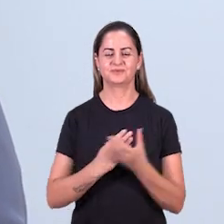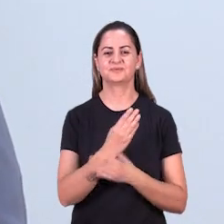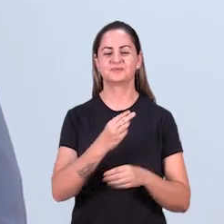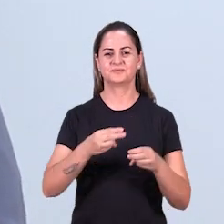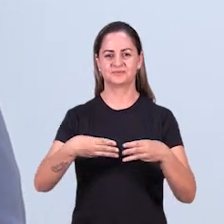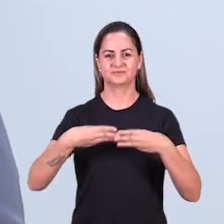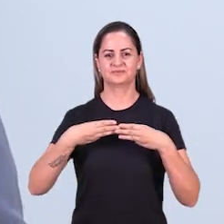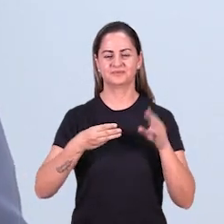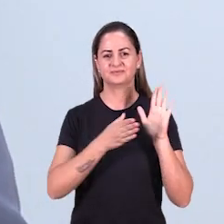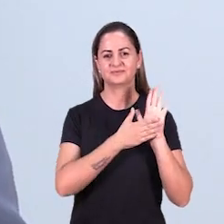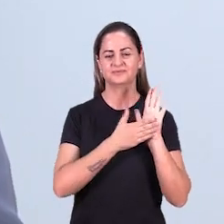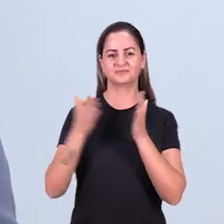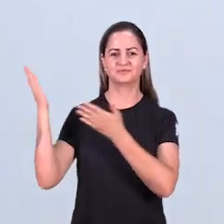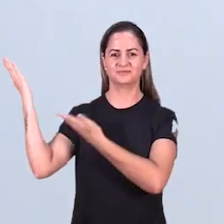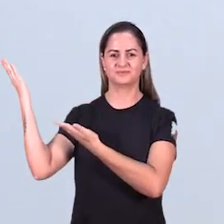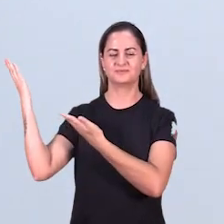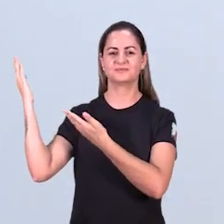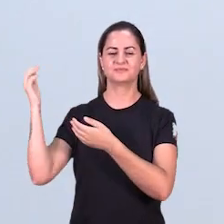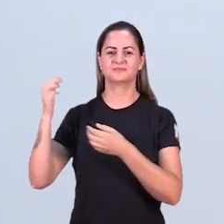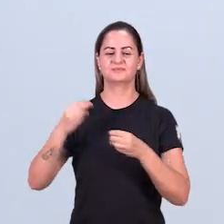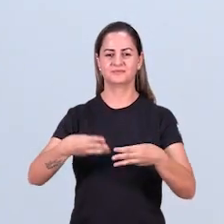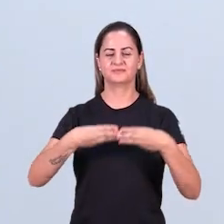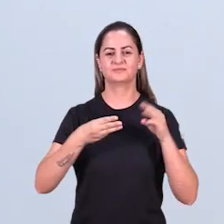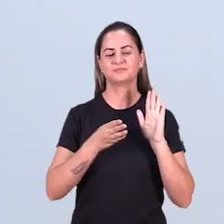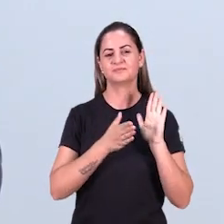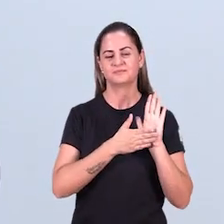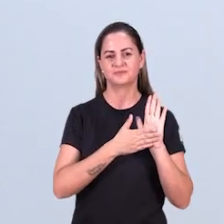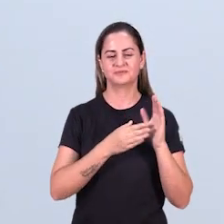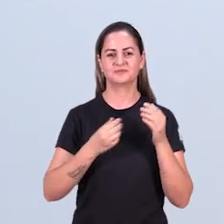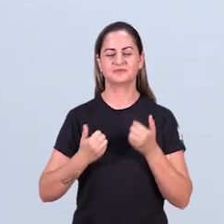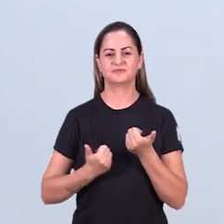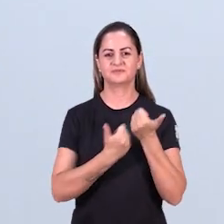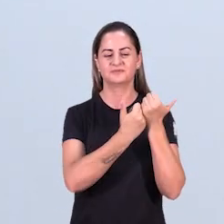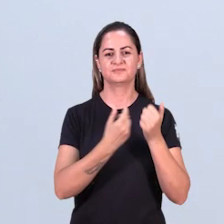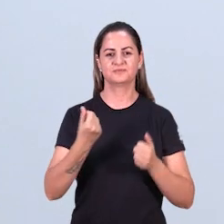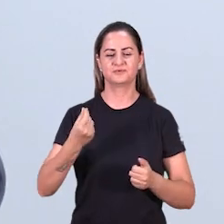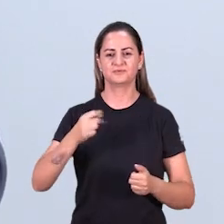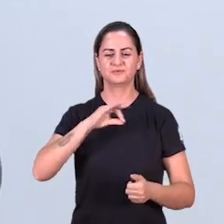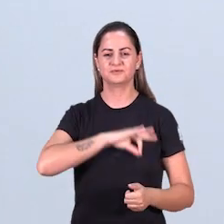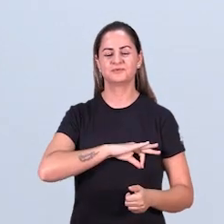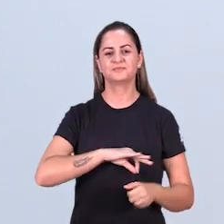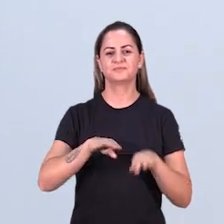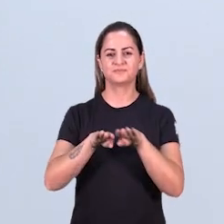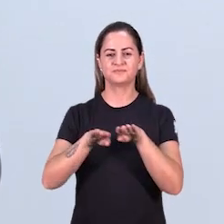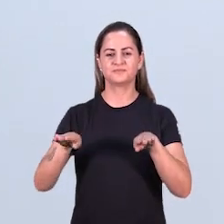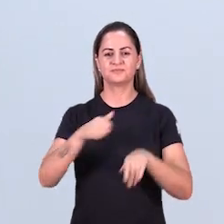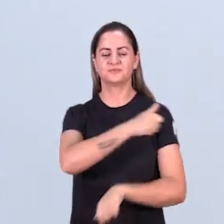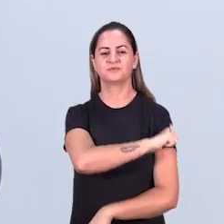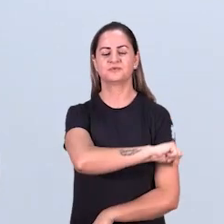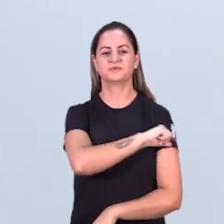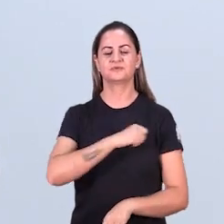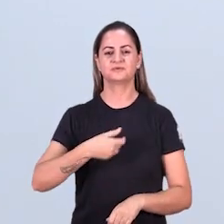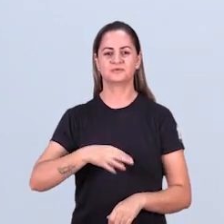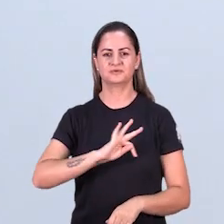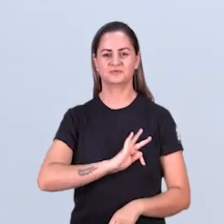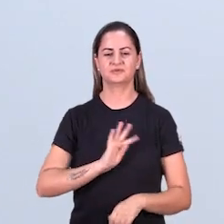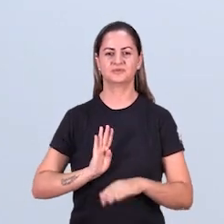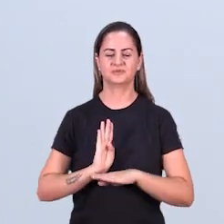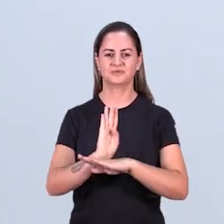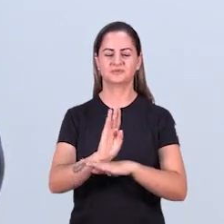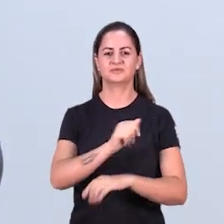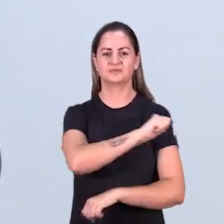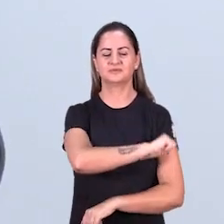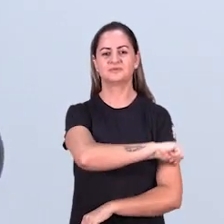Foi aprovada uma moção de minha autoria, uma moção de apoio ao piso salarial das enfermeiras, técnicos e auxiliares de